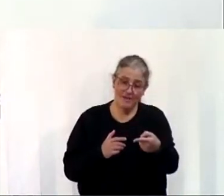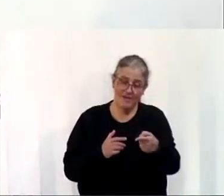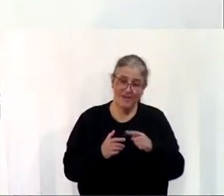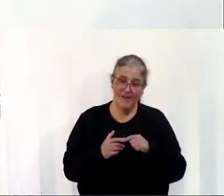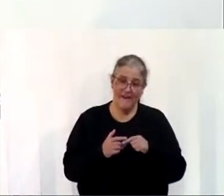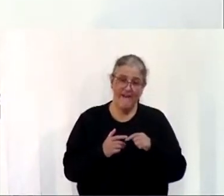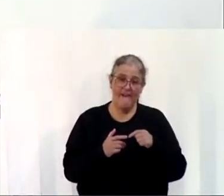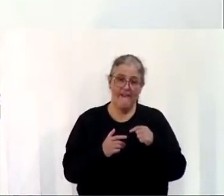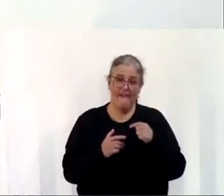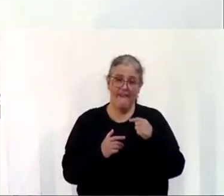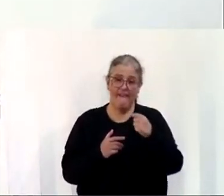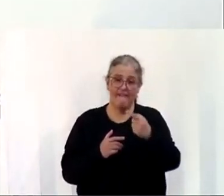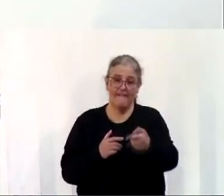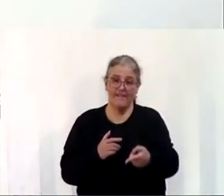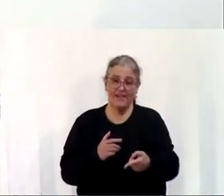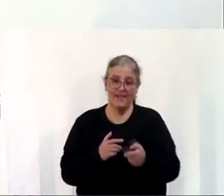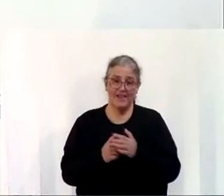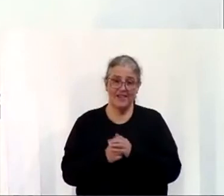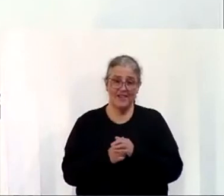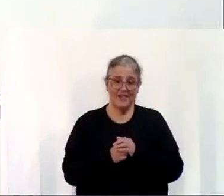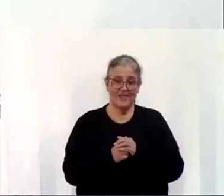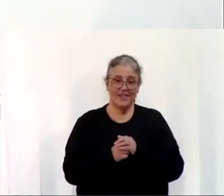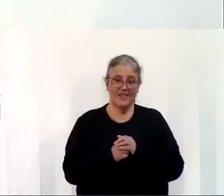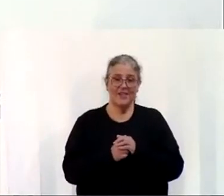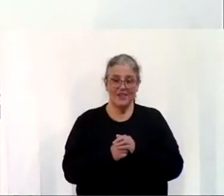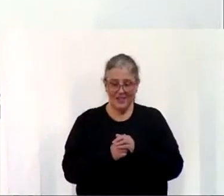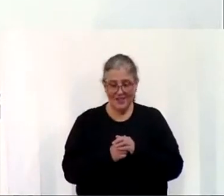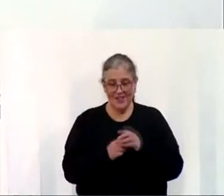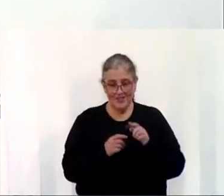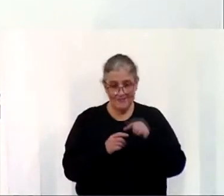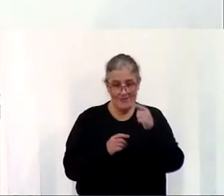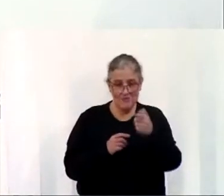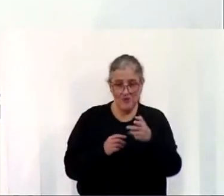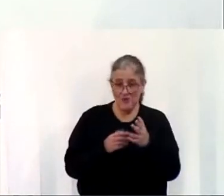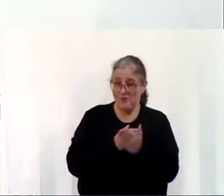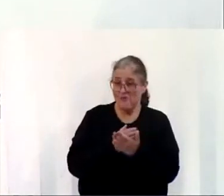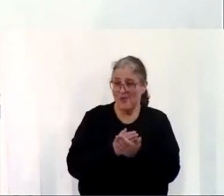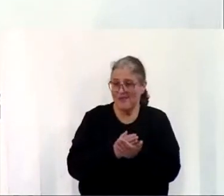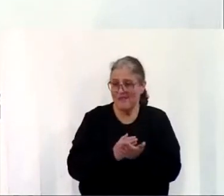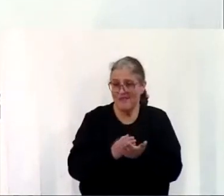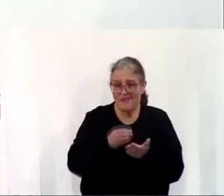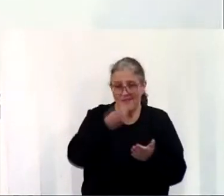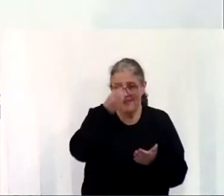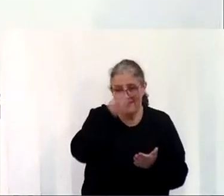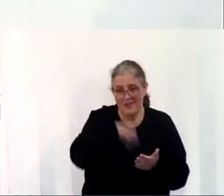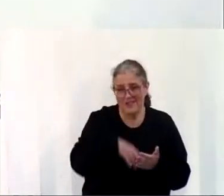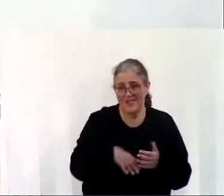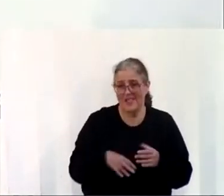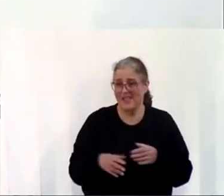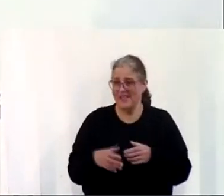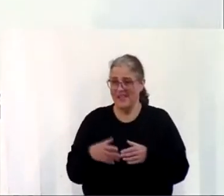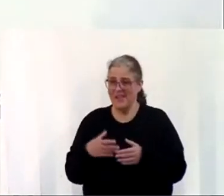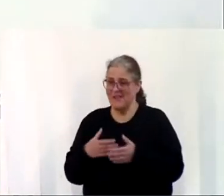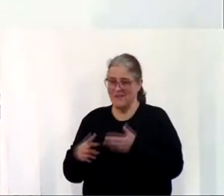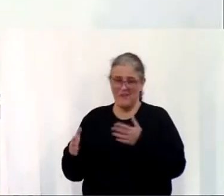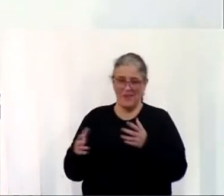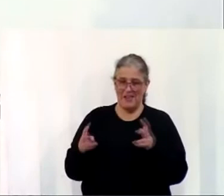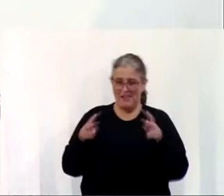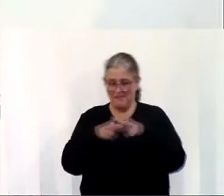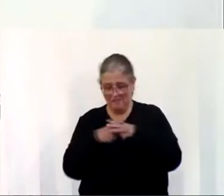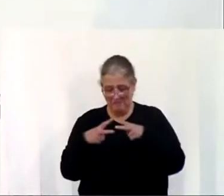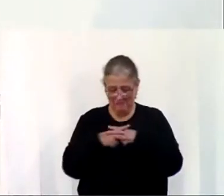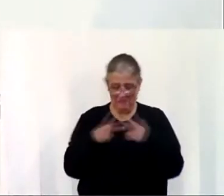Como temos começado os relacionamentos e como, acima de tudo, é o nosso relacionamento